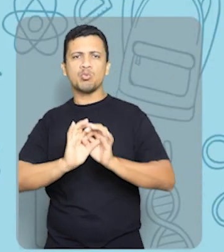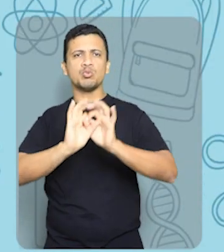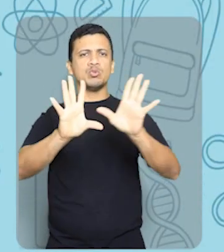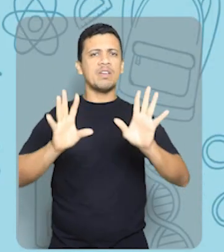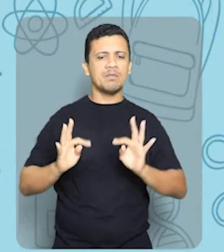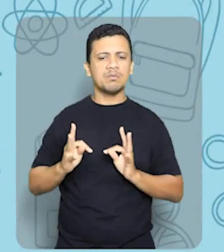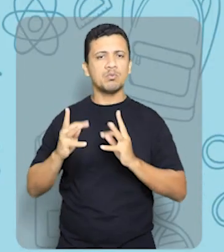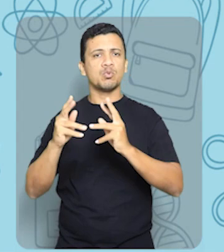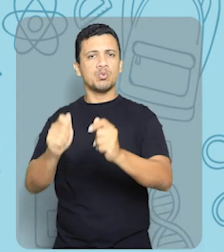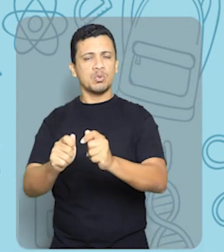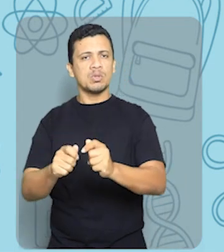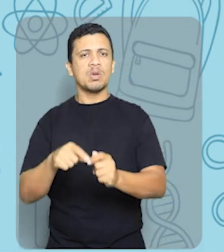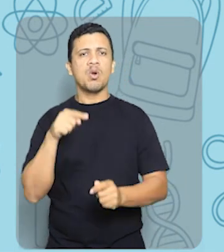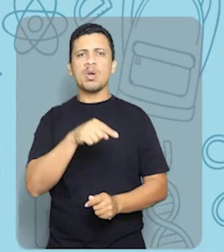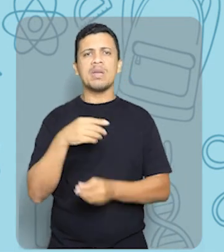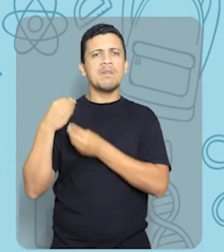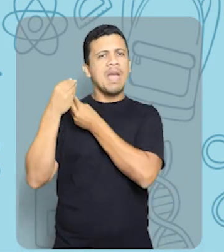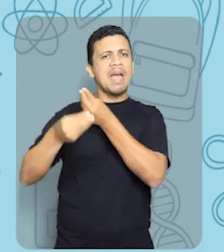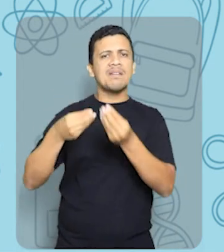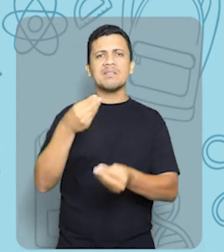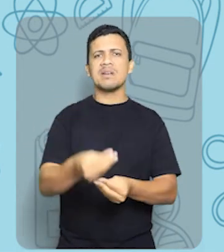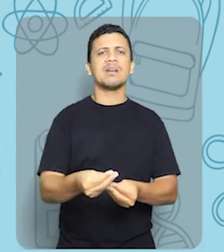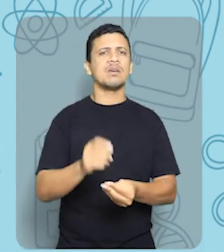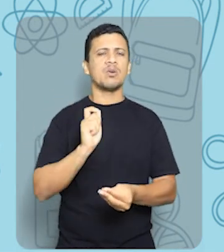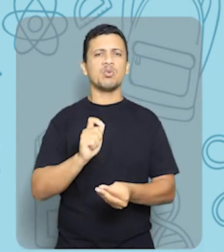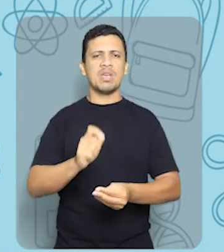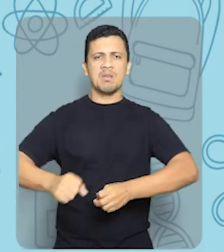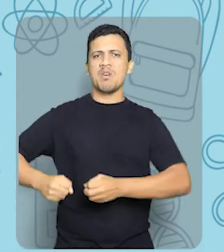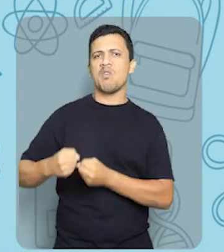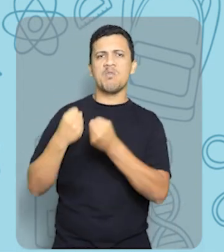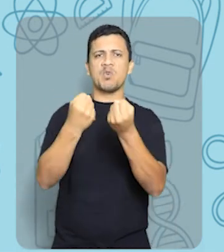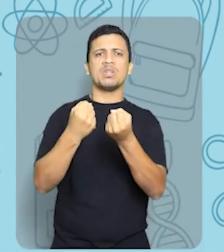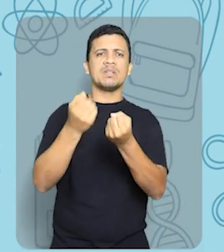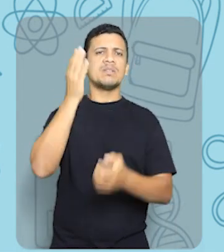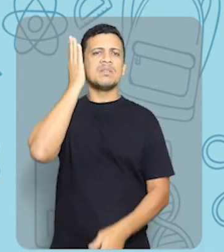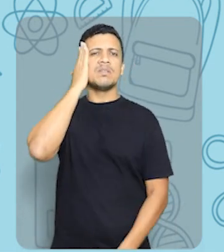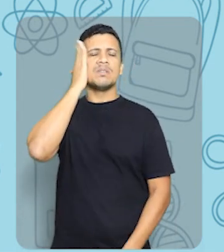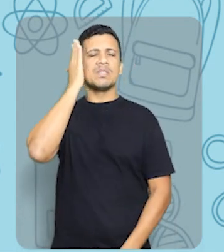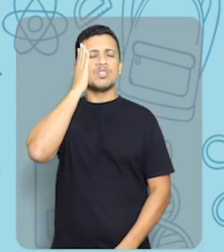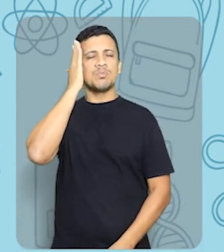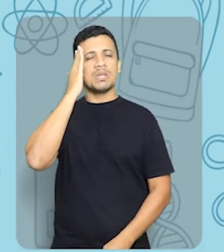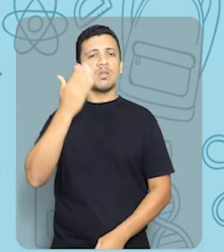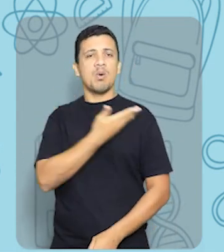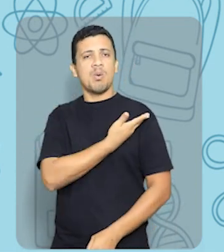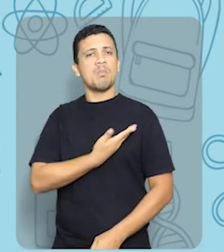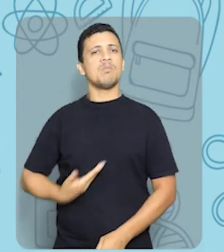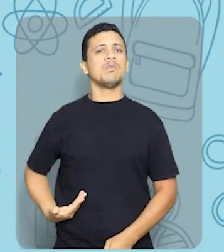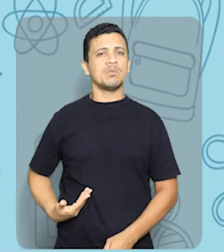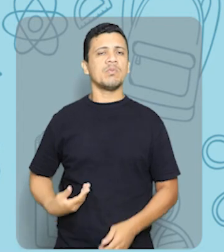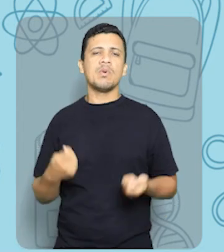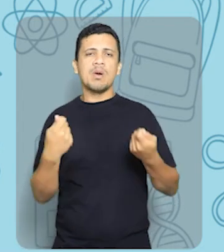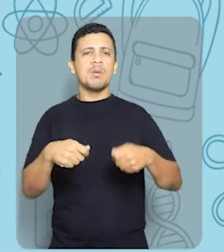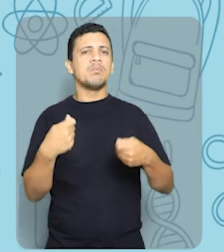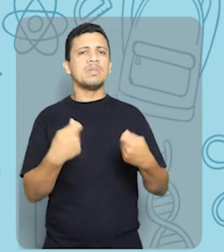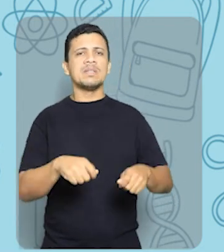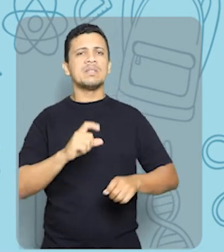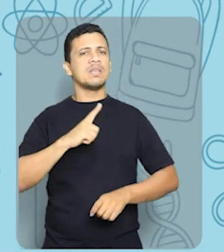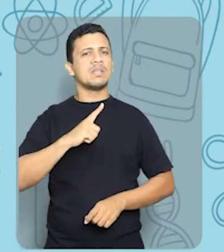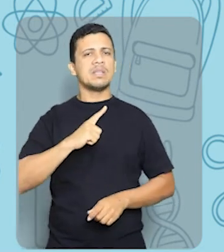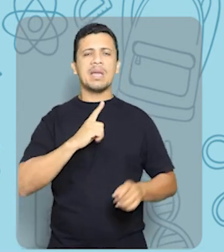dos maiores legados de Anísio foi o de fortalecer o entendimento público acerca da necessidade de